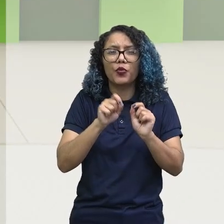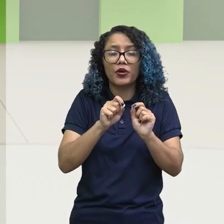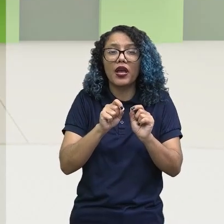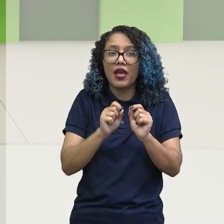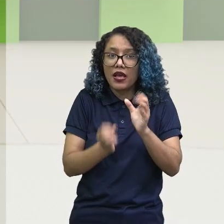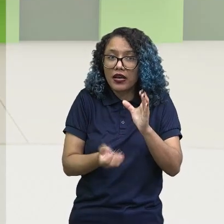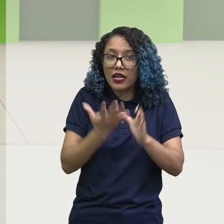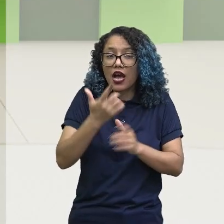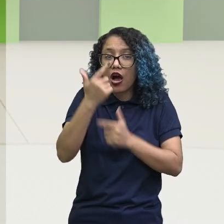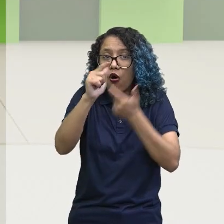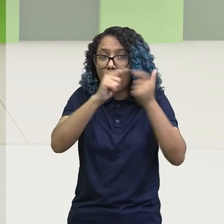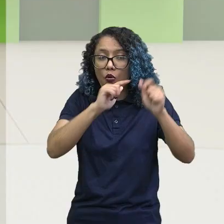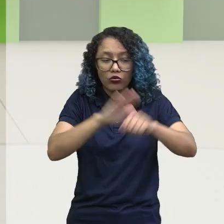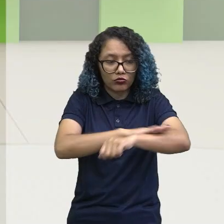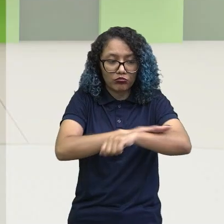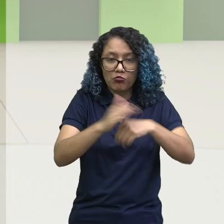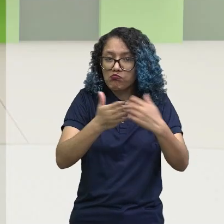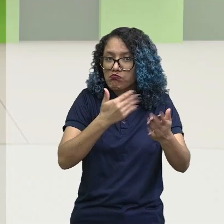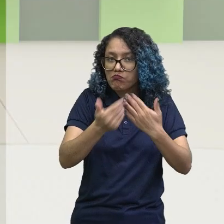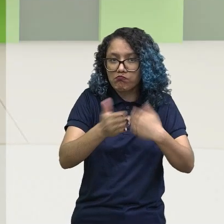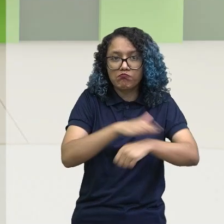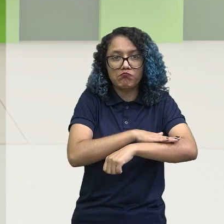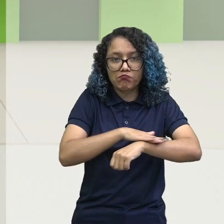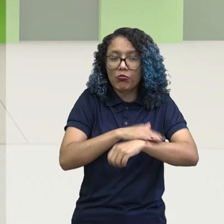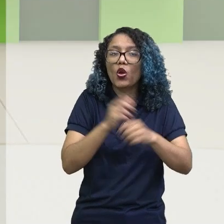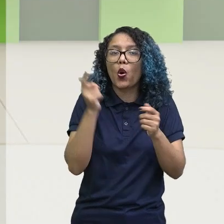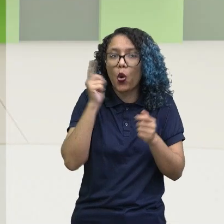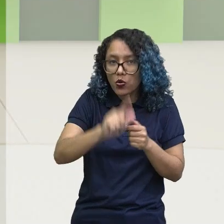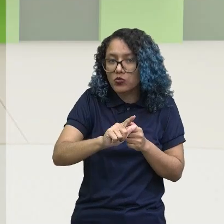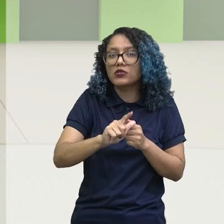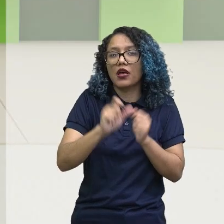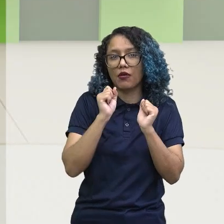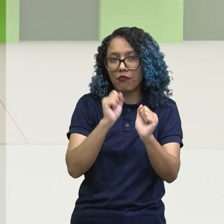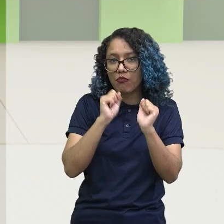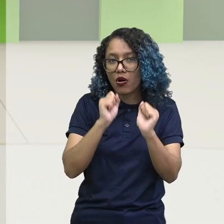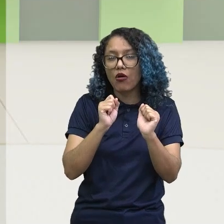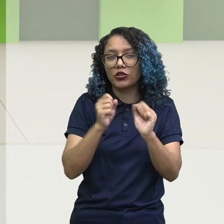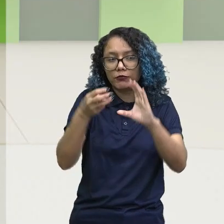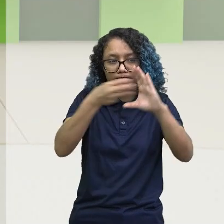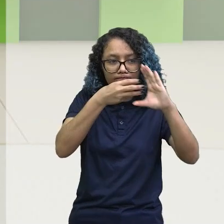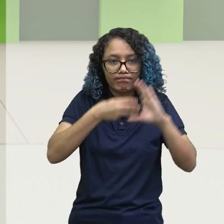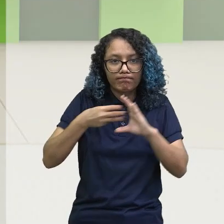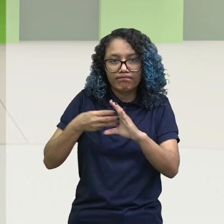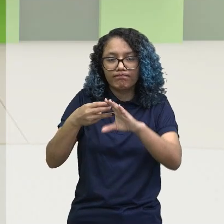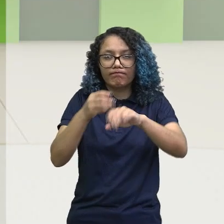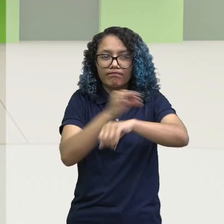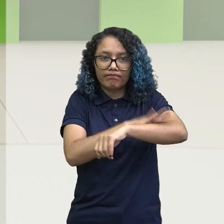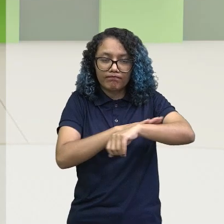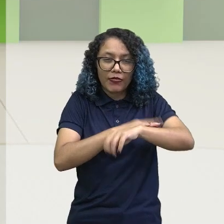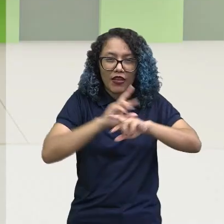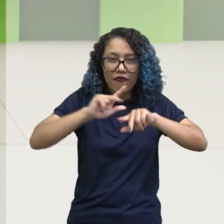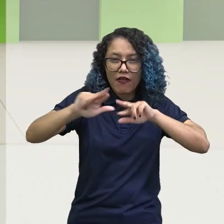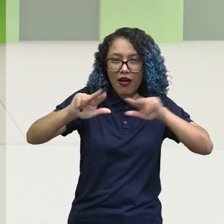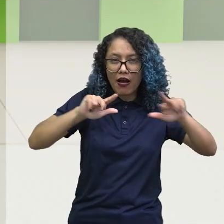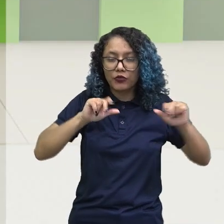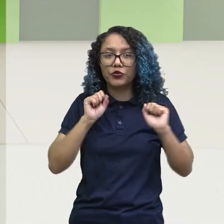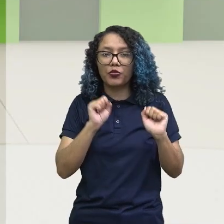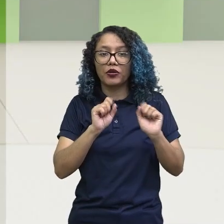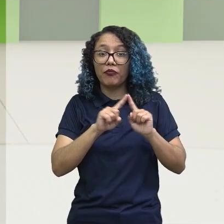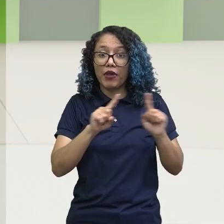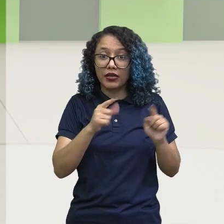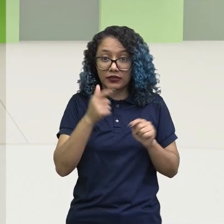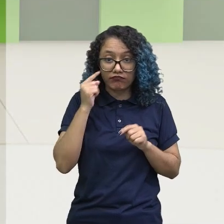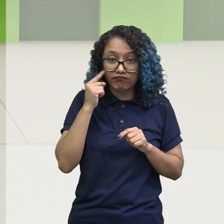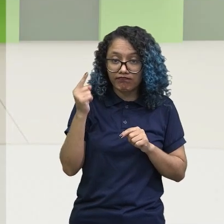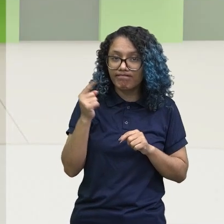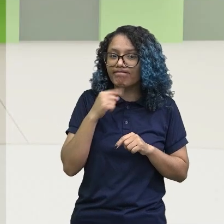originar outras células de qualquer tecido, como a gente pôde observar, certo? Falando aí em células, em engenharia